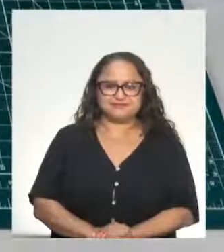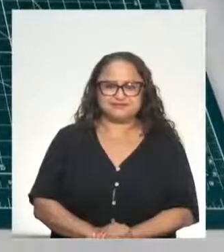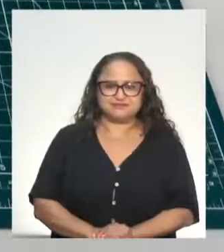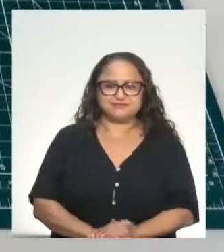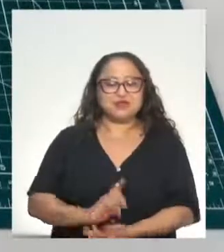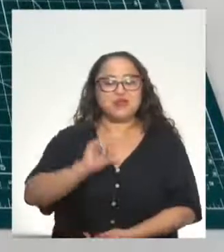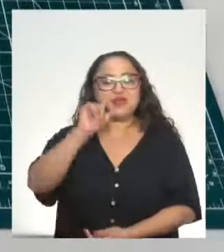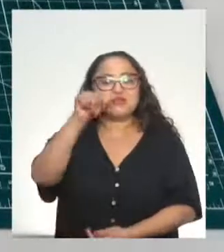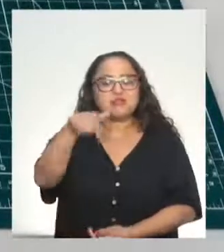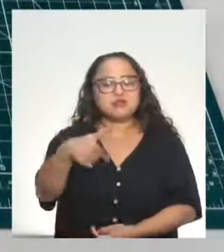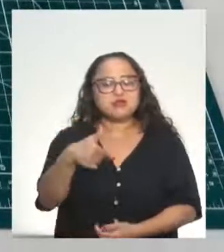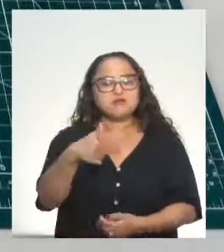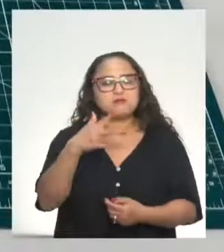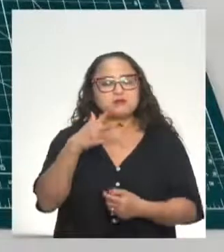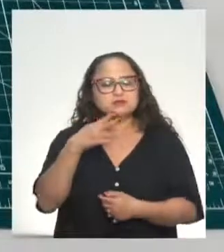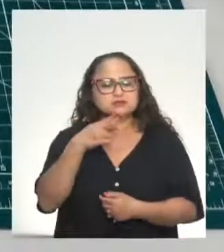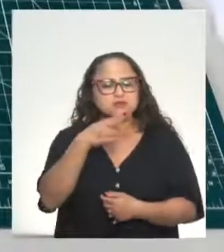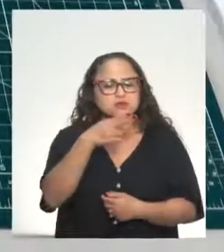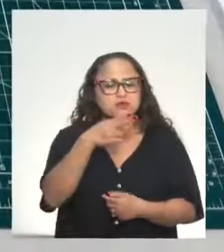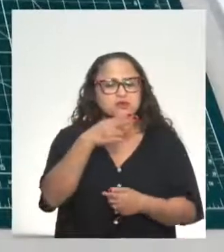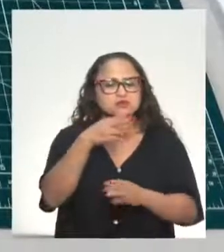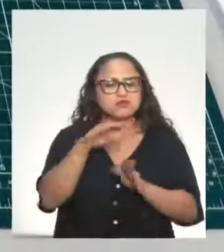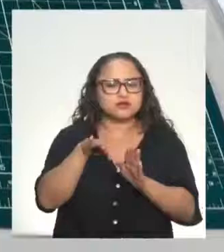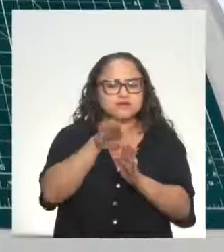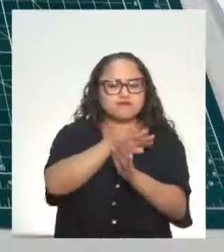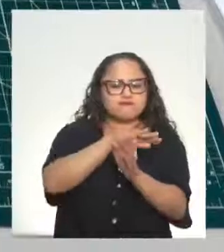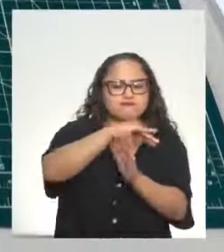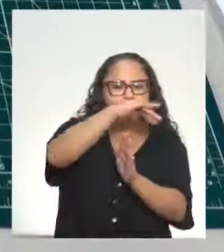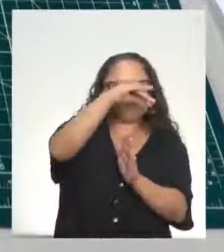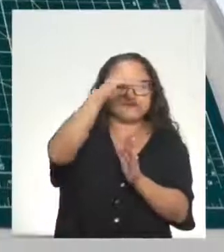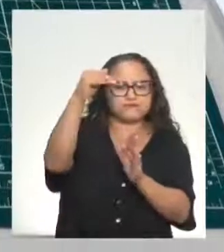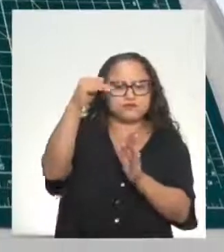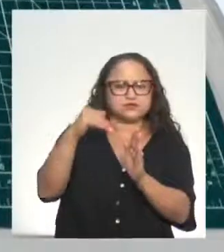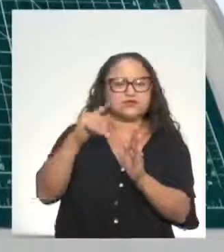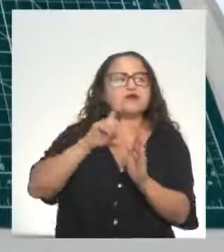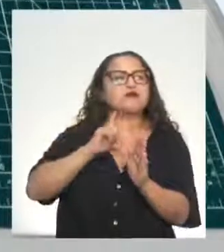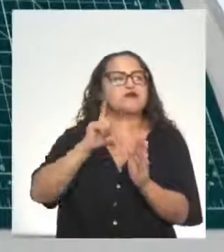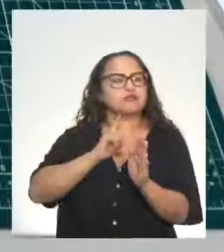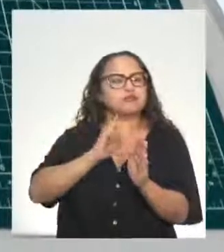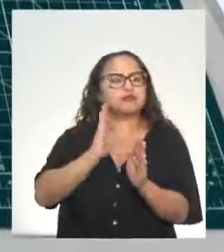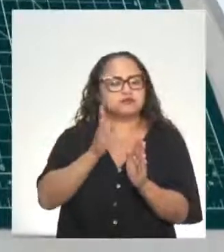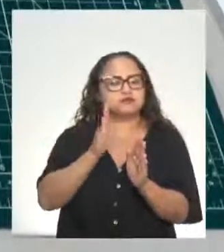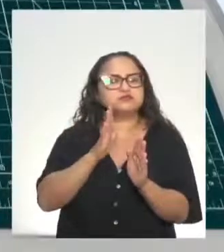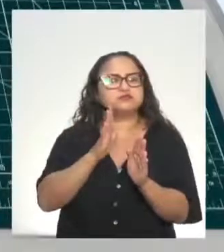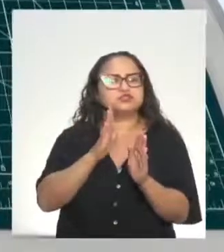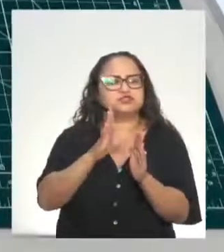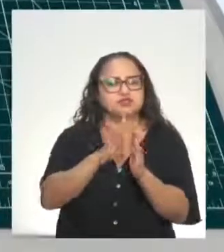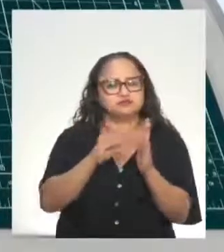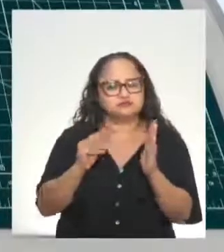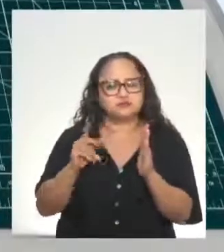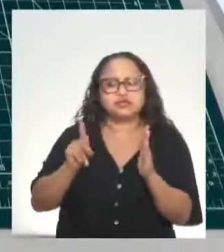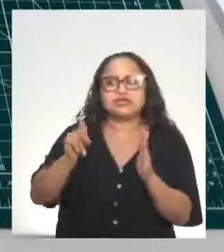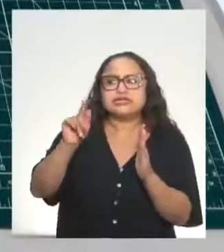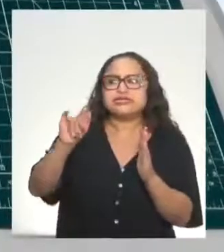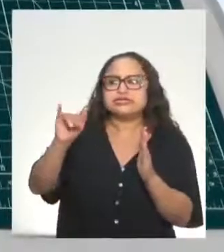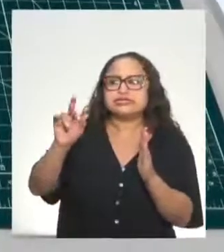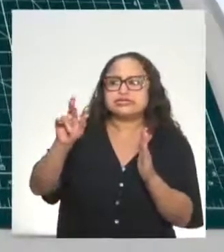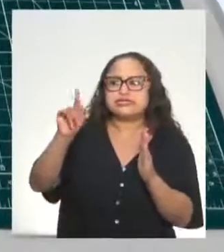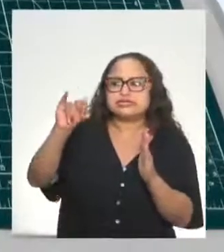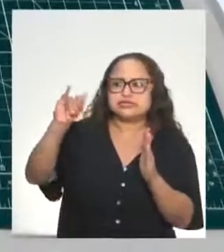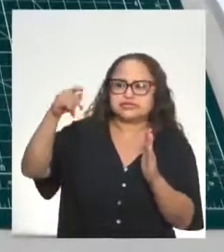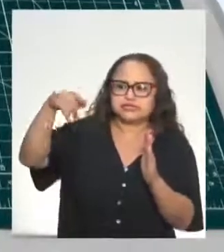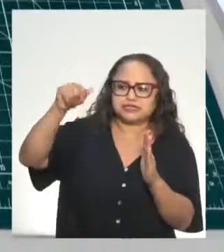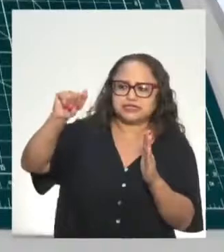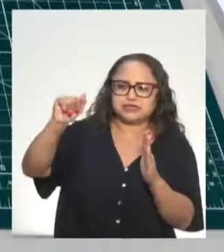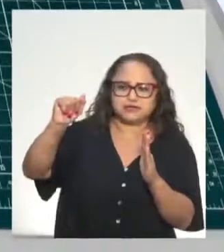Após o corte da linha externa do nosso cartão de kirigami, nós vamos fazer agora o corte das linhas